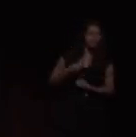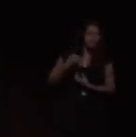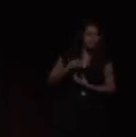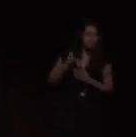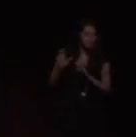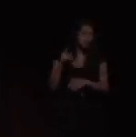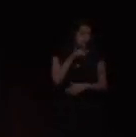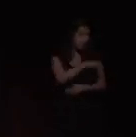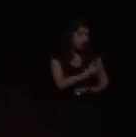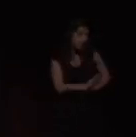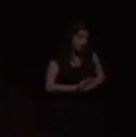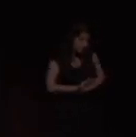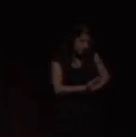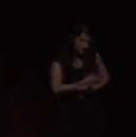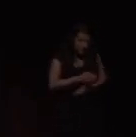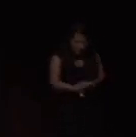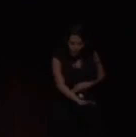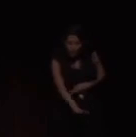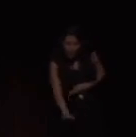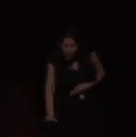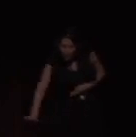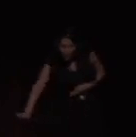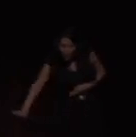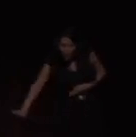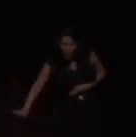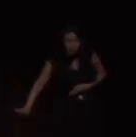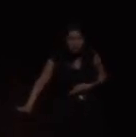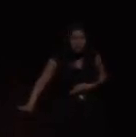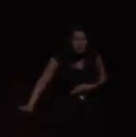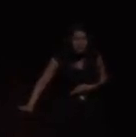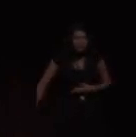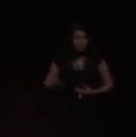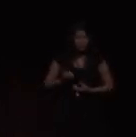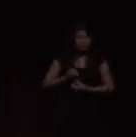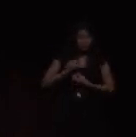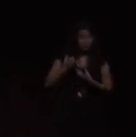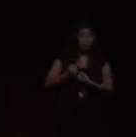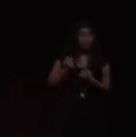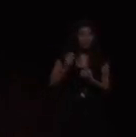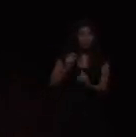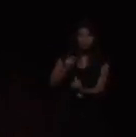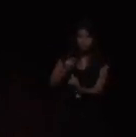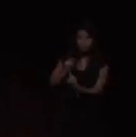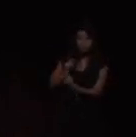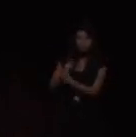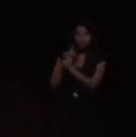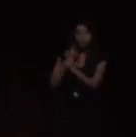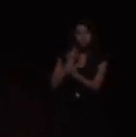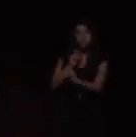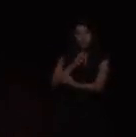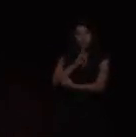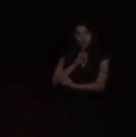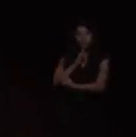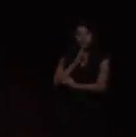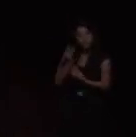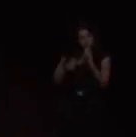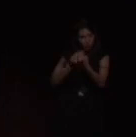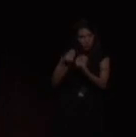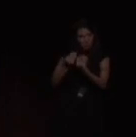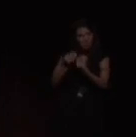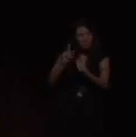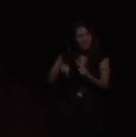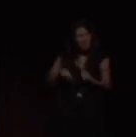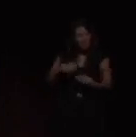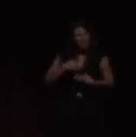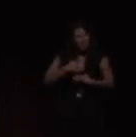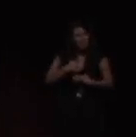bebês e para as crianças pequenas, o encontro com a poesia é uma das formas mais intensas, mais